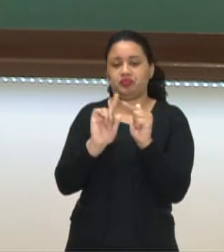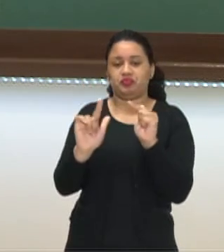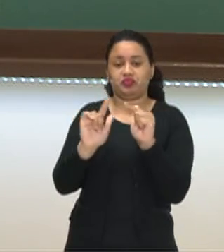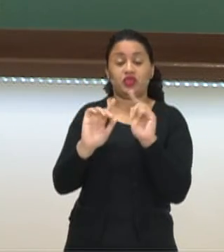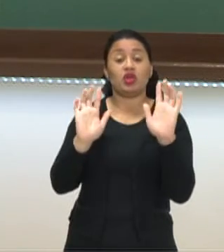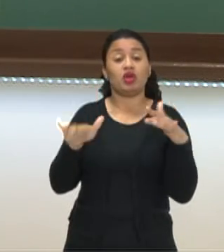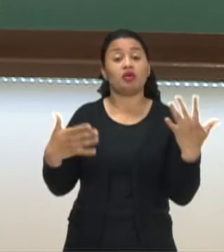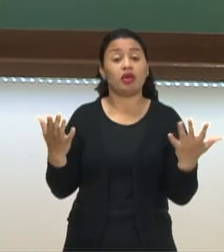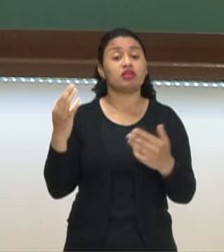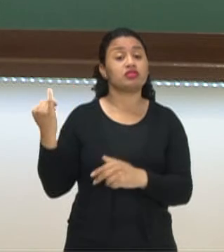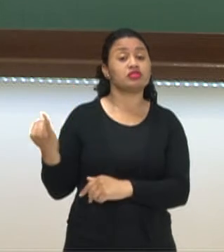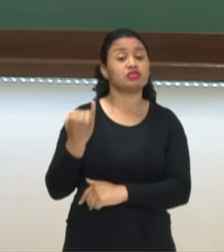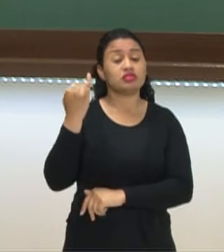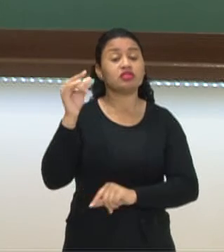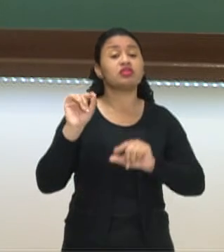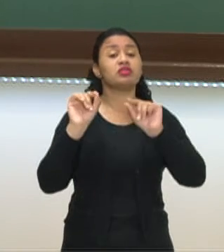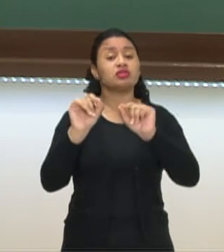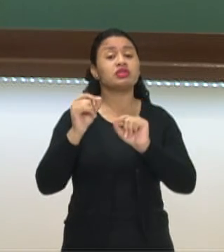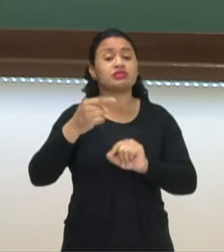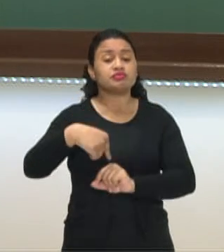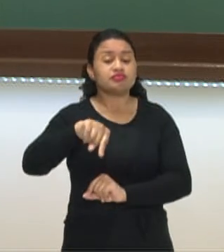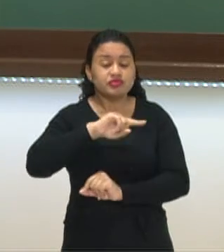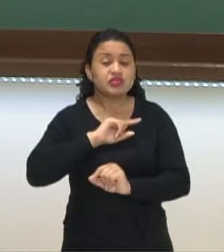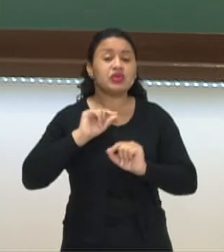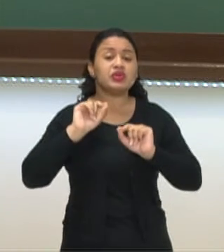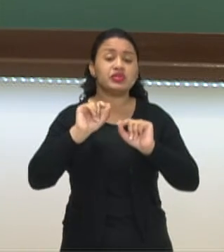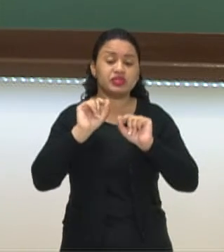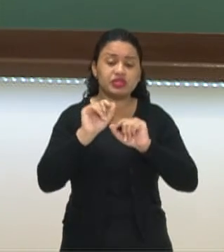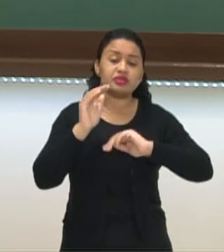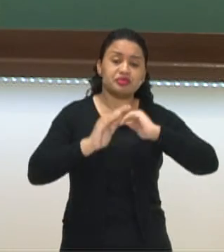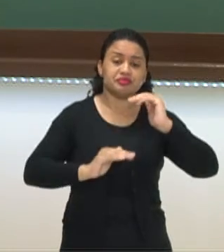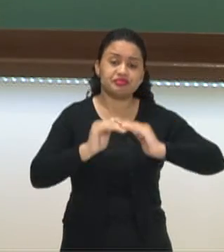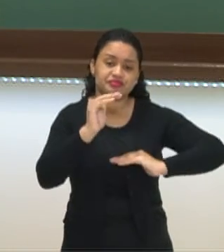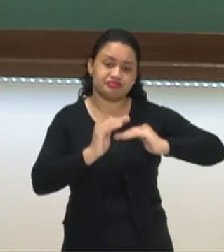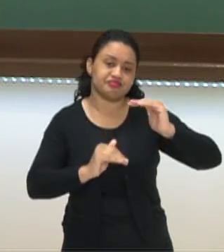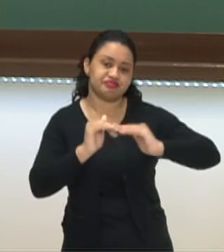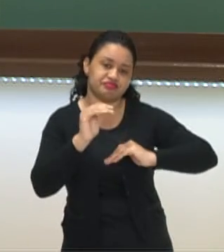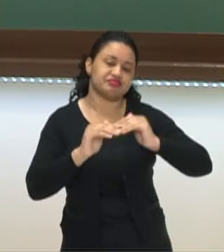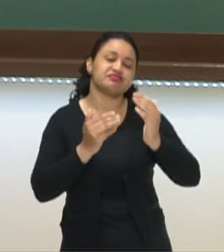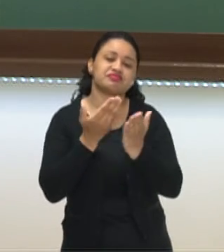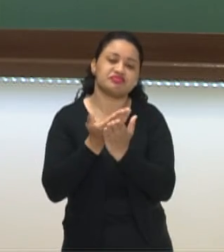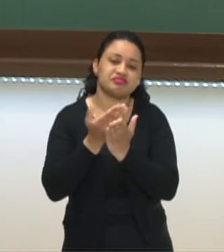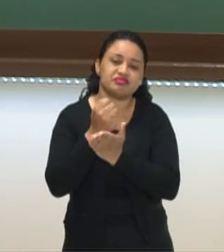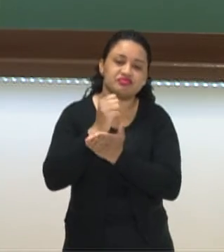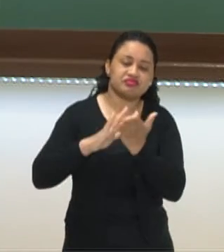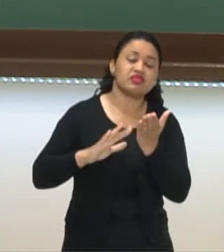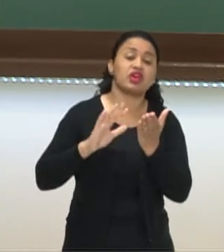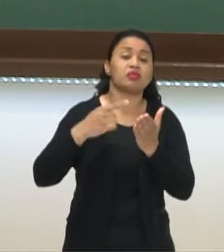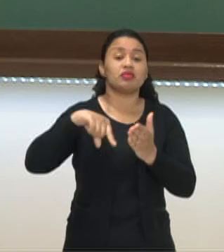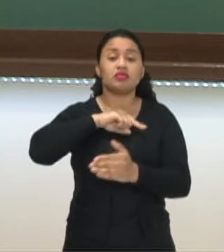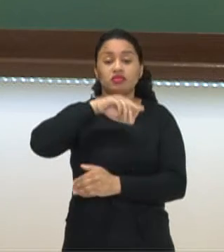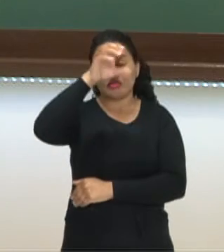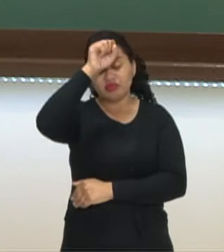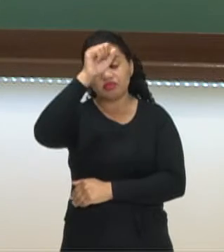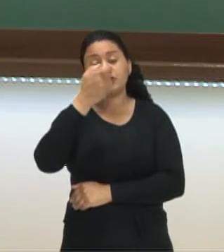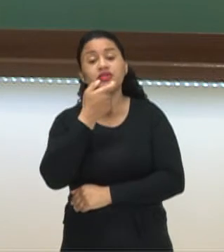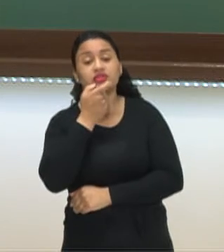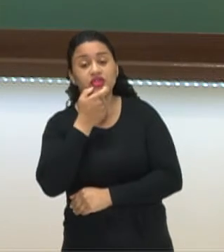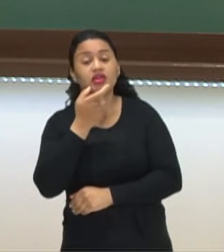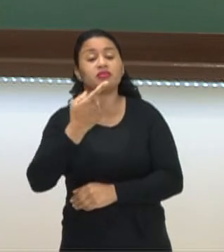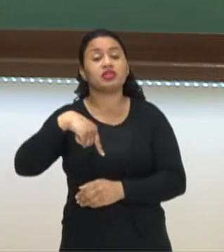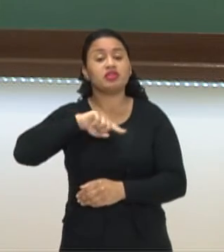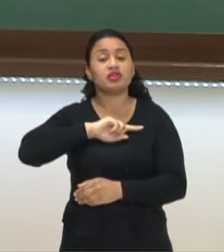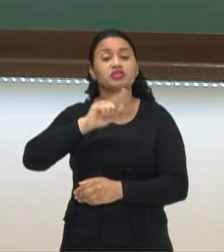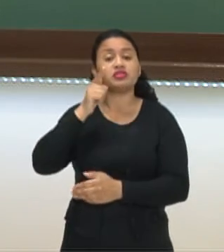O importante é nós estarmos praticando. Para nós aprendermos a falar inglês, para escrever